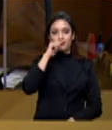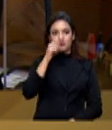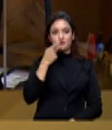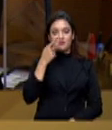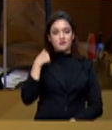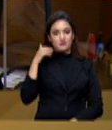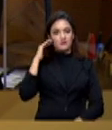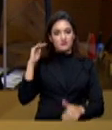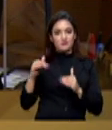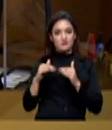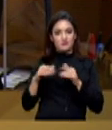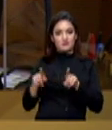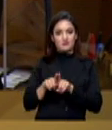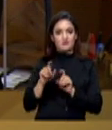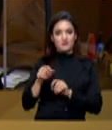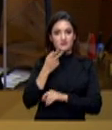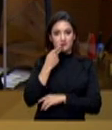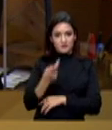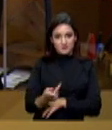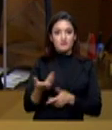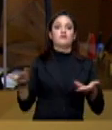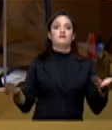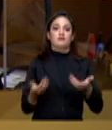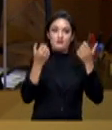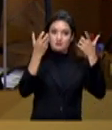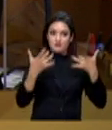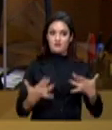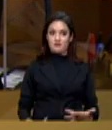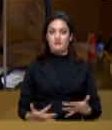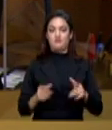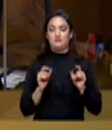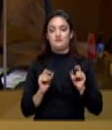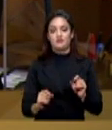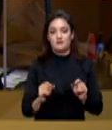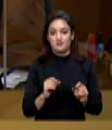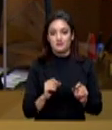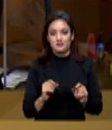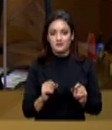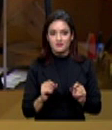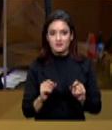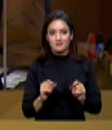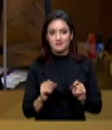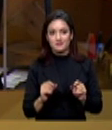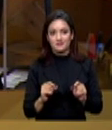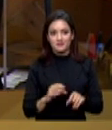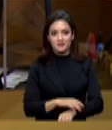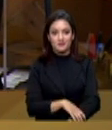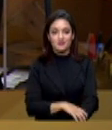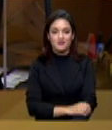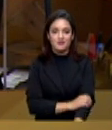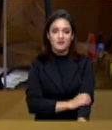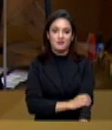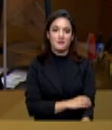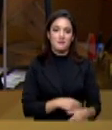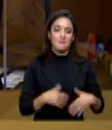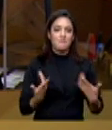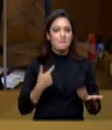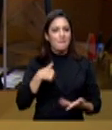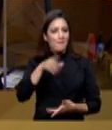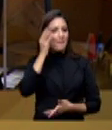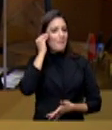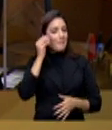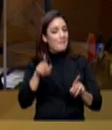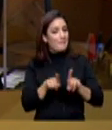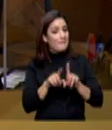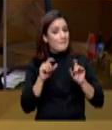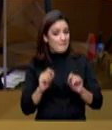subscrevendo a posição trazida por vossa excelência agora depositada representada por vossa excelência eu entendo que também